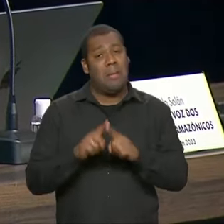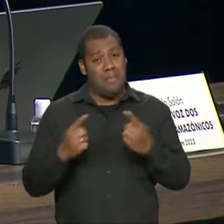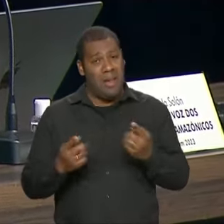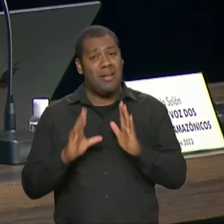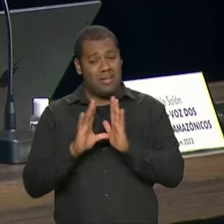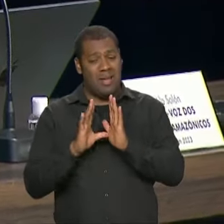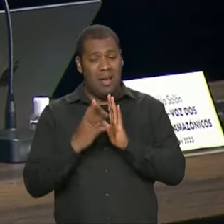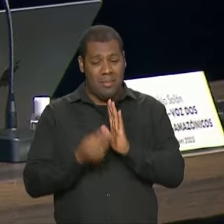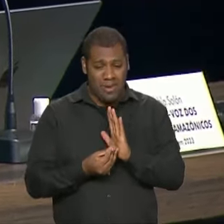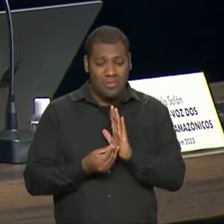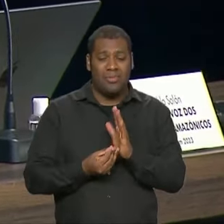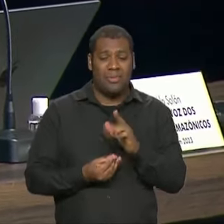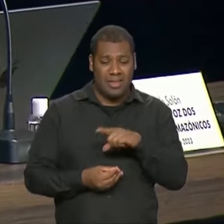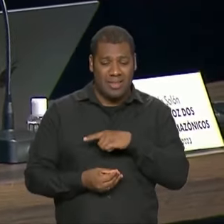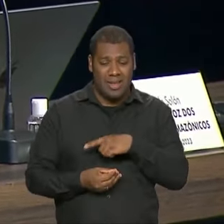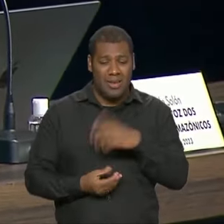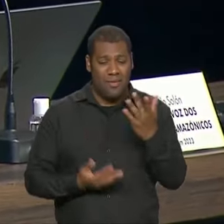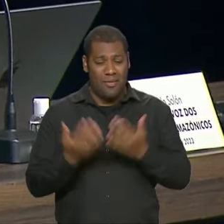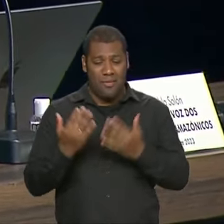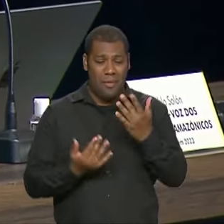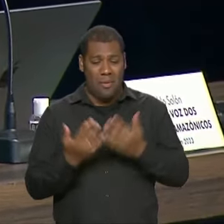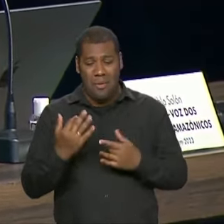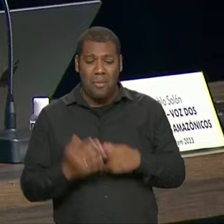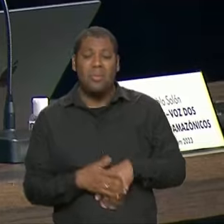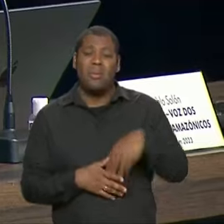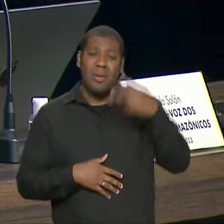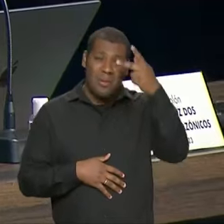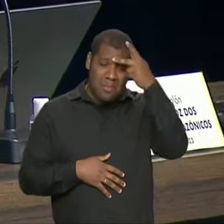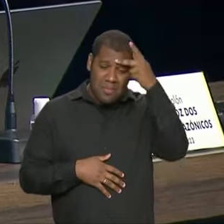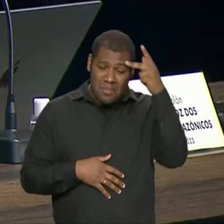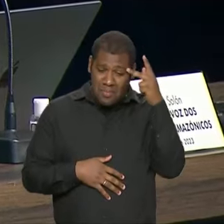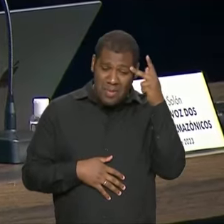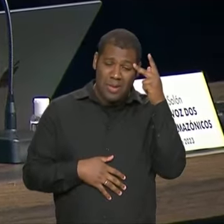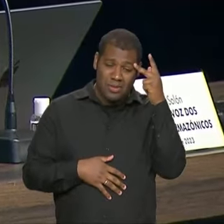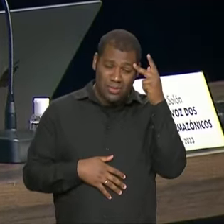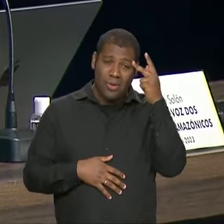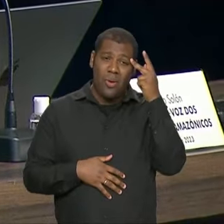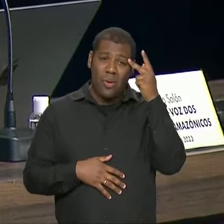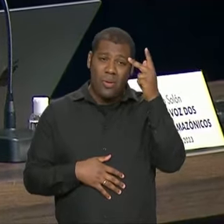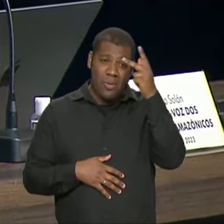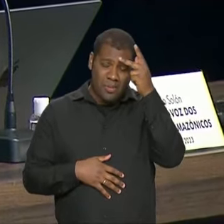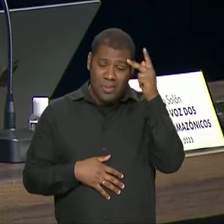essas fogueiras contra milhões de seres vivos da nossa natureza.